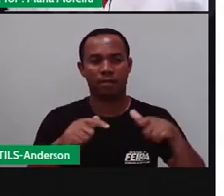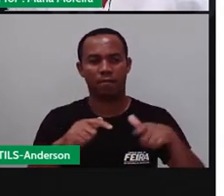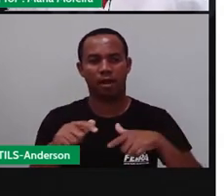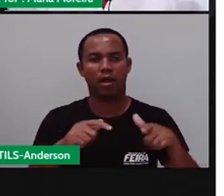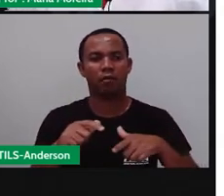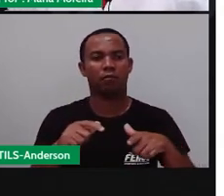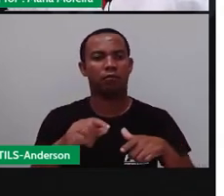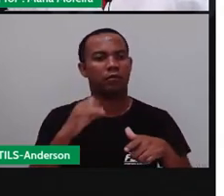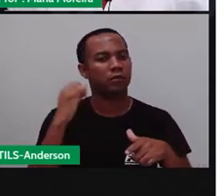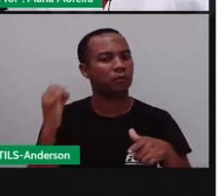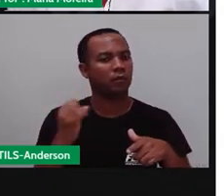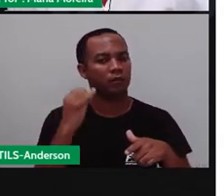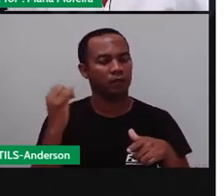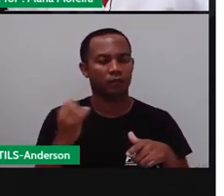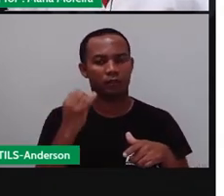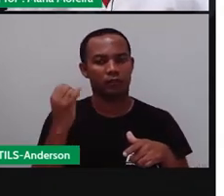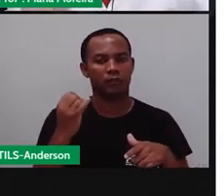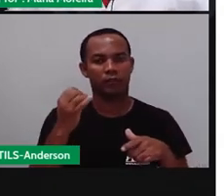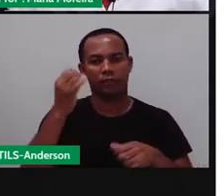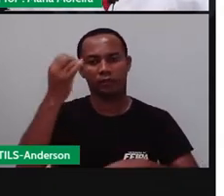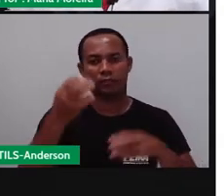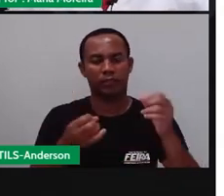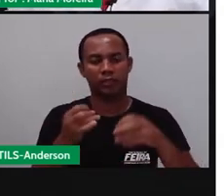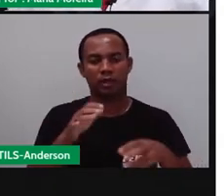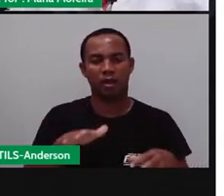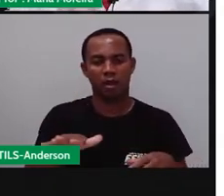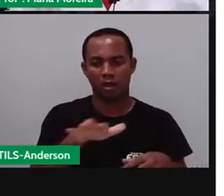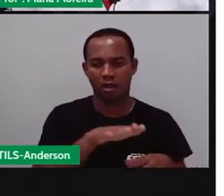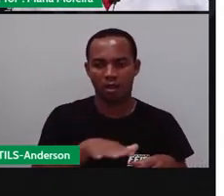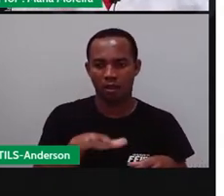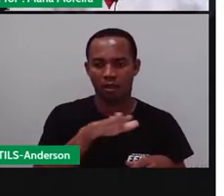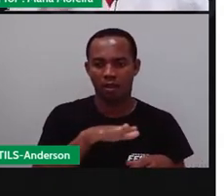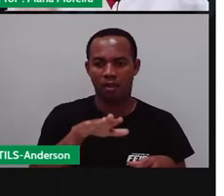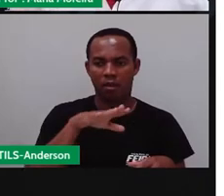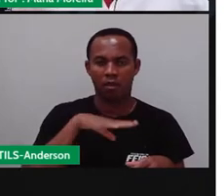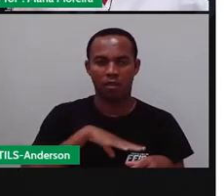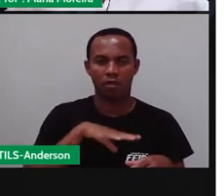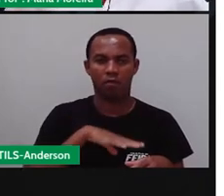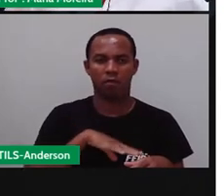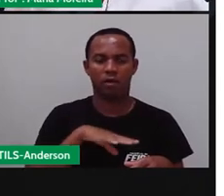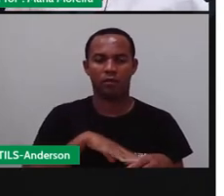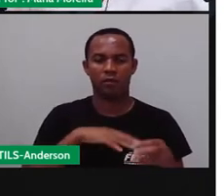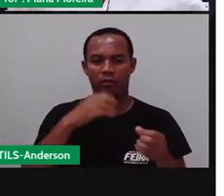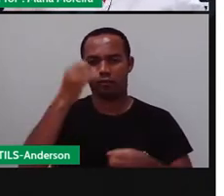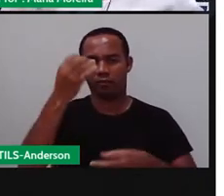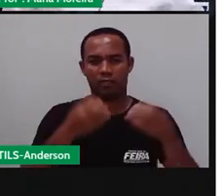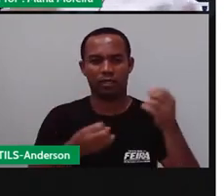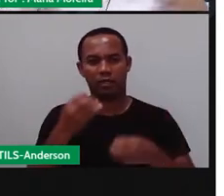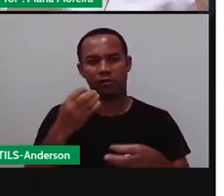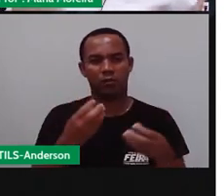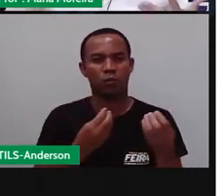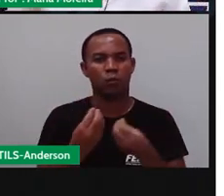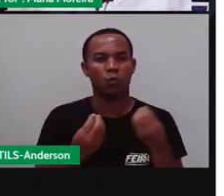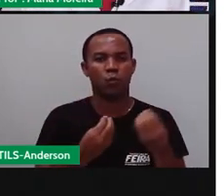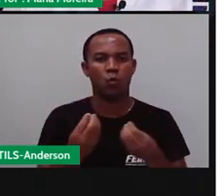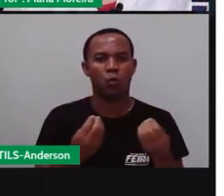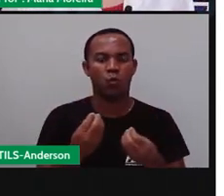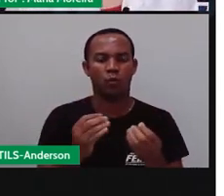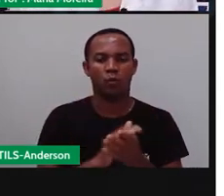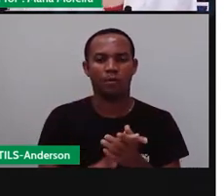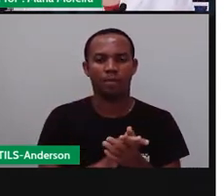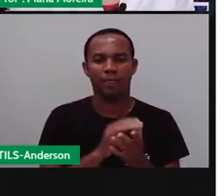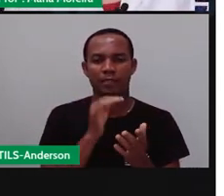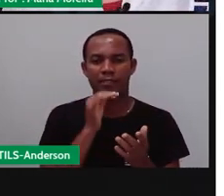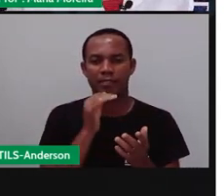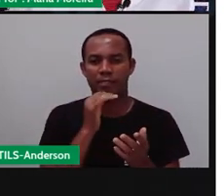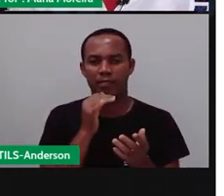muito interessante aqui, né? Na nossa área de linguagem, mas não se preocupe, vamos chegar lá nas profissões. Vamos só dar uma